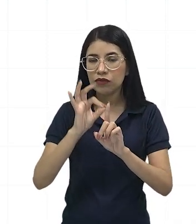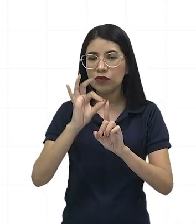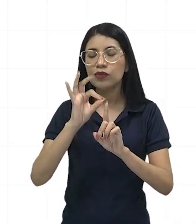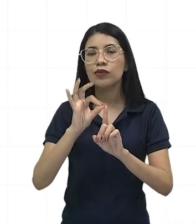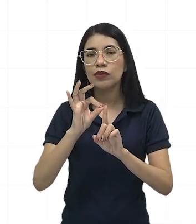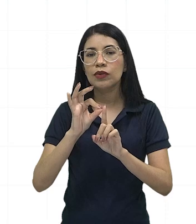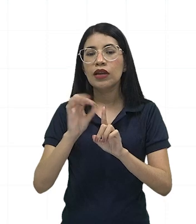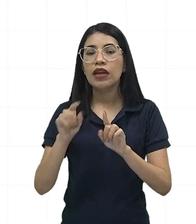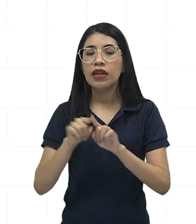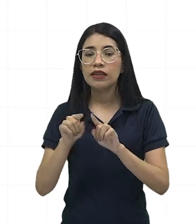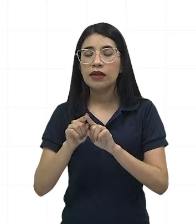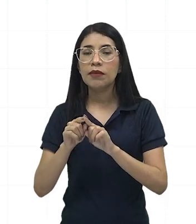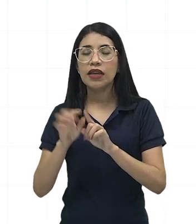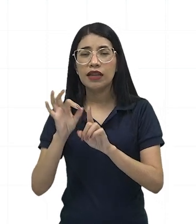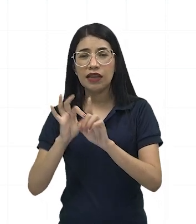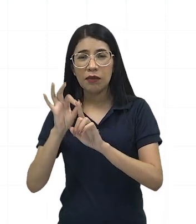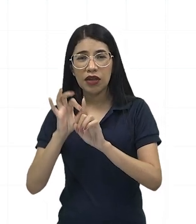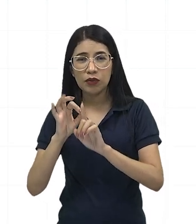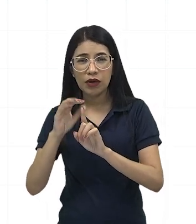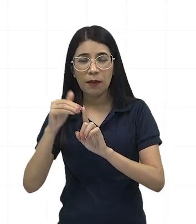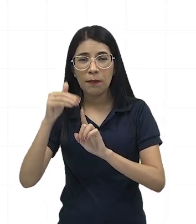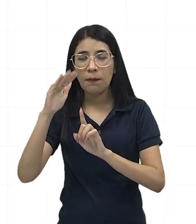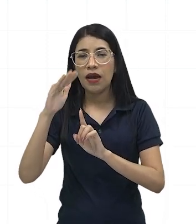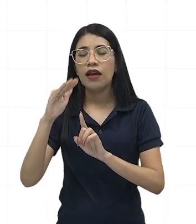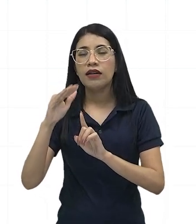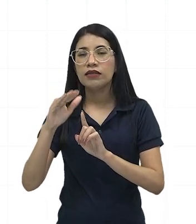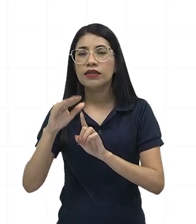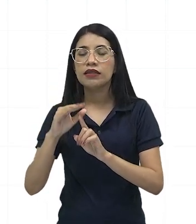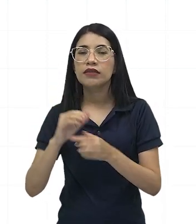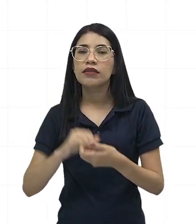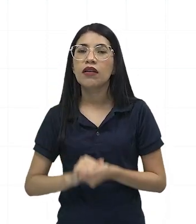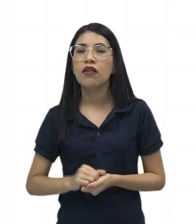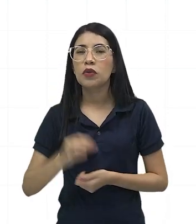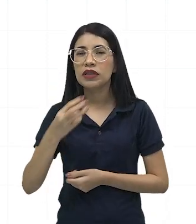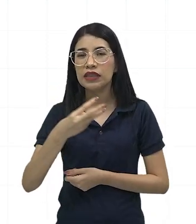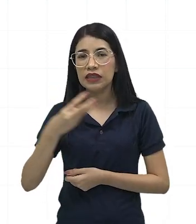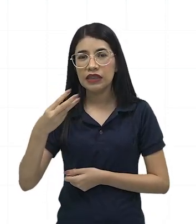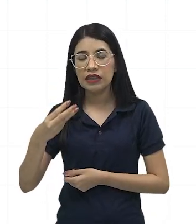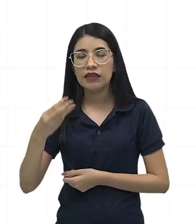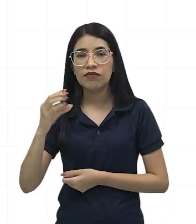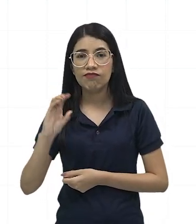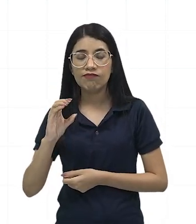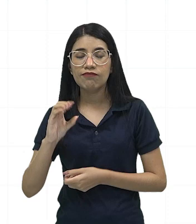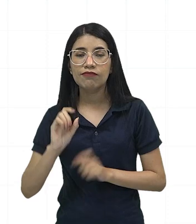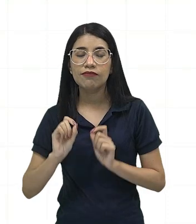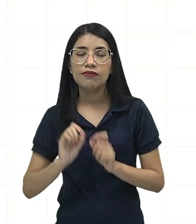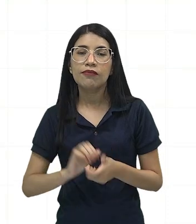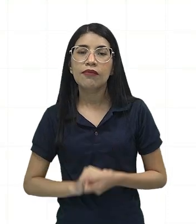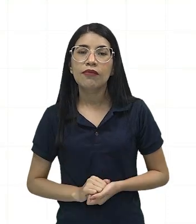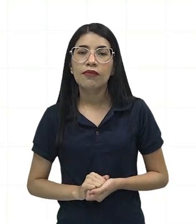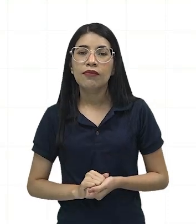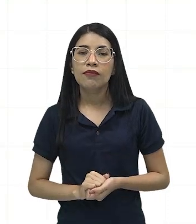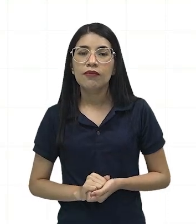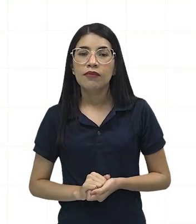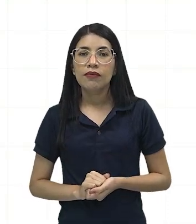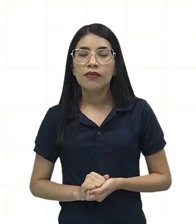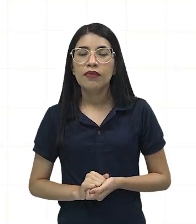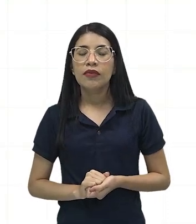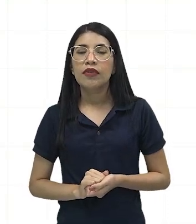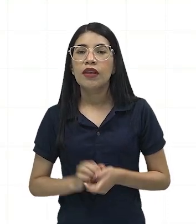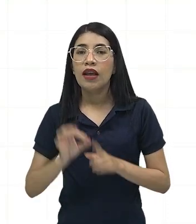gente tem um pico dessa temperatura, olha, lá em 33 graus Celsius, a gente tem o pico